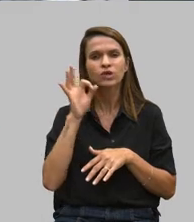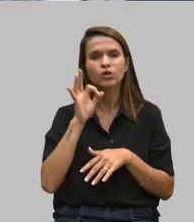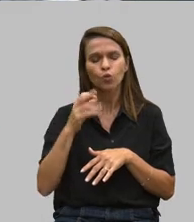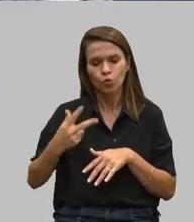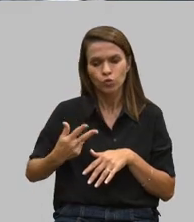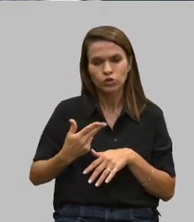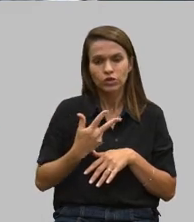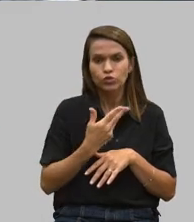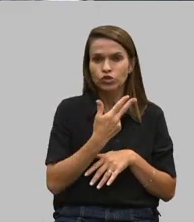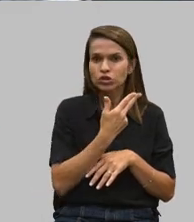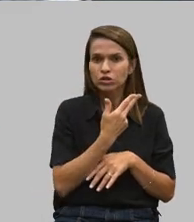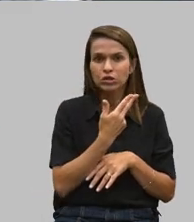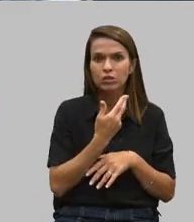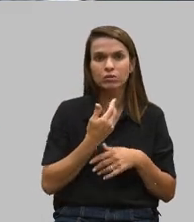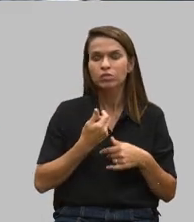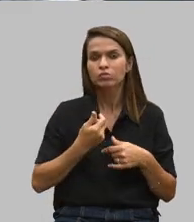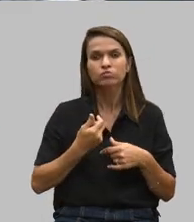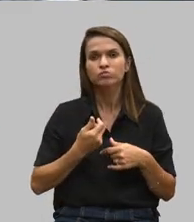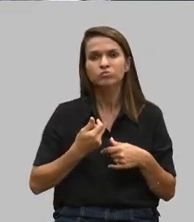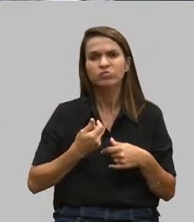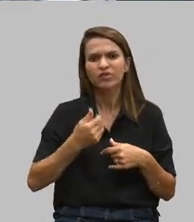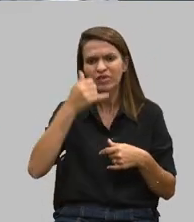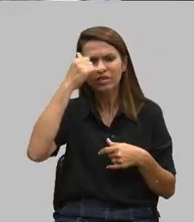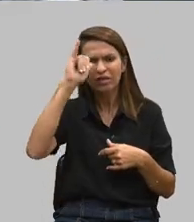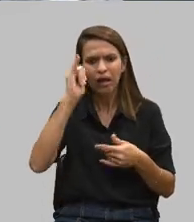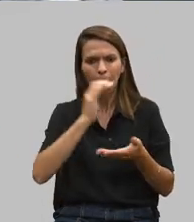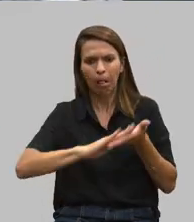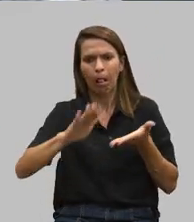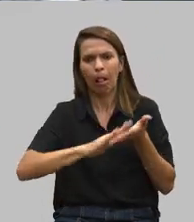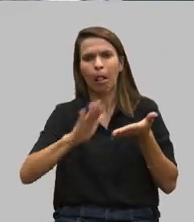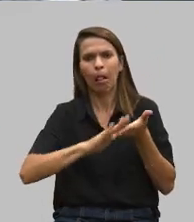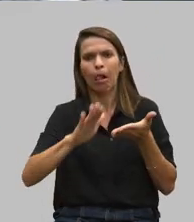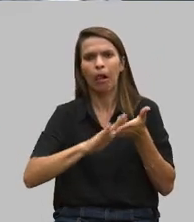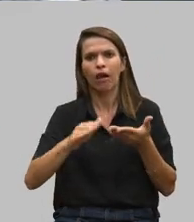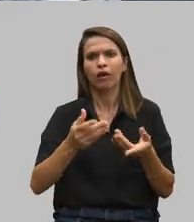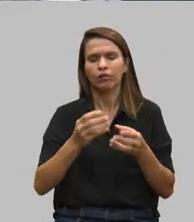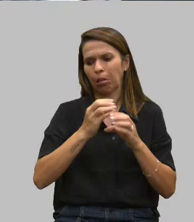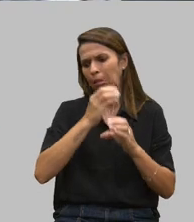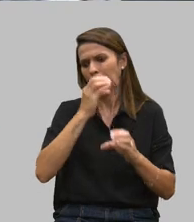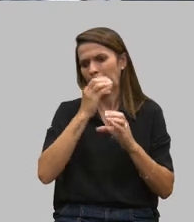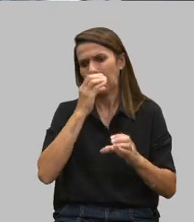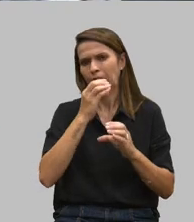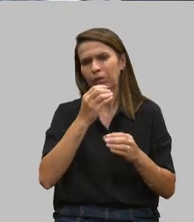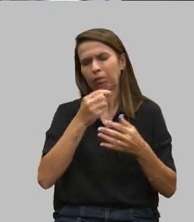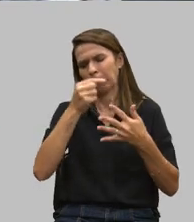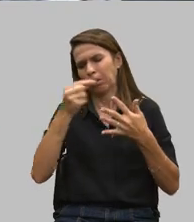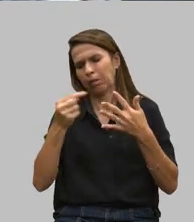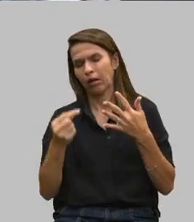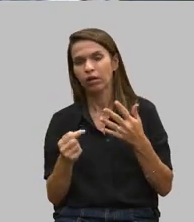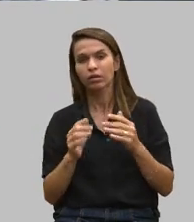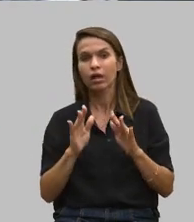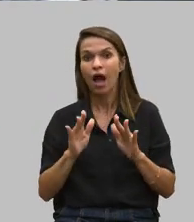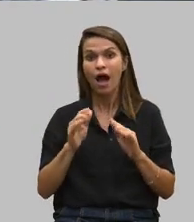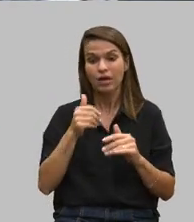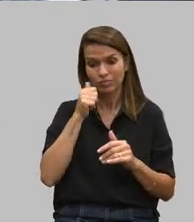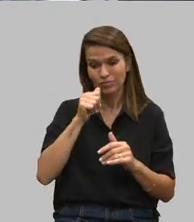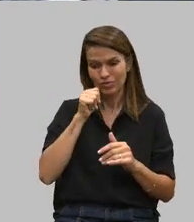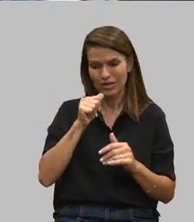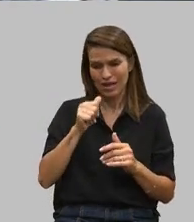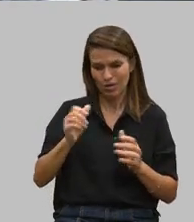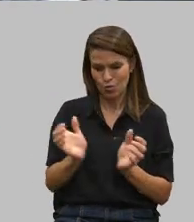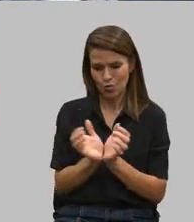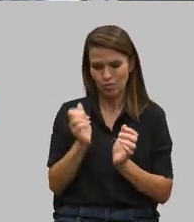gastar eh mundo de recurso com quimioterapia fazendo sofrer a a mulher as pessoas e além